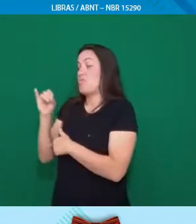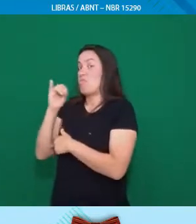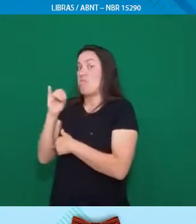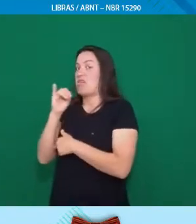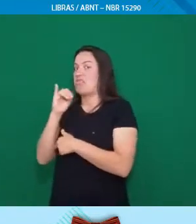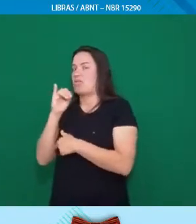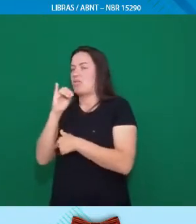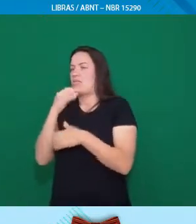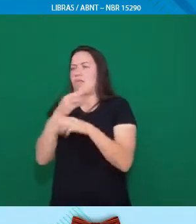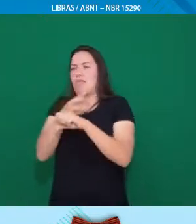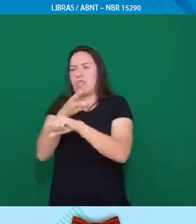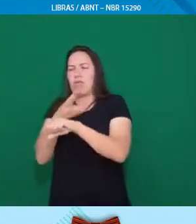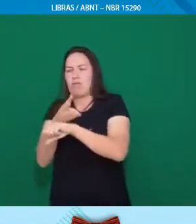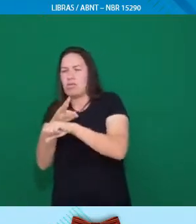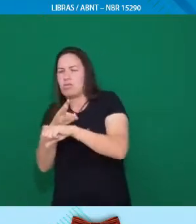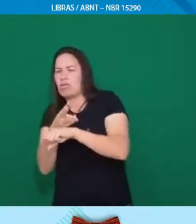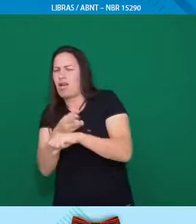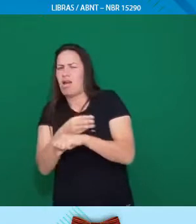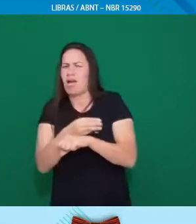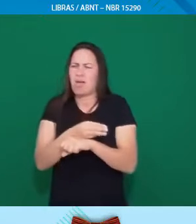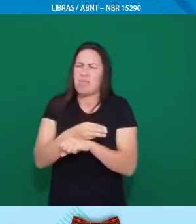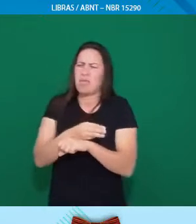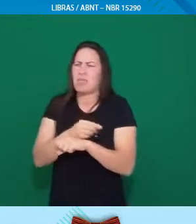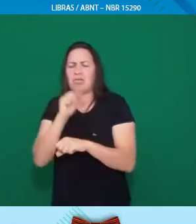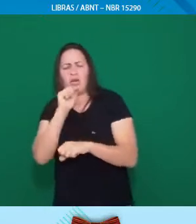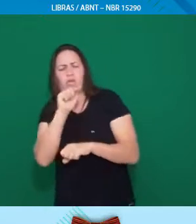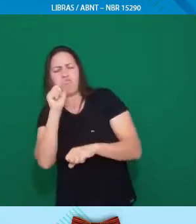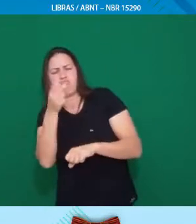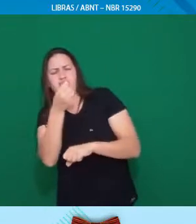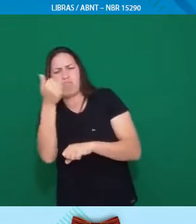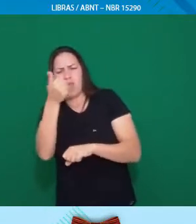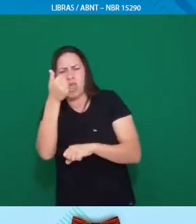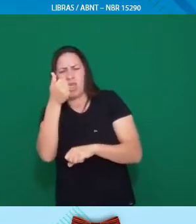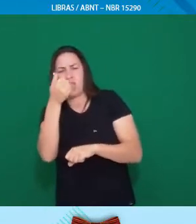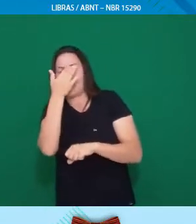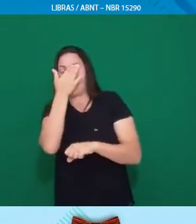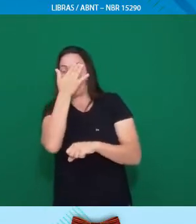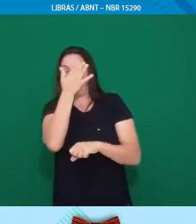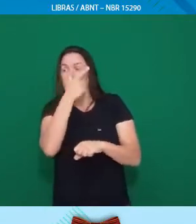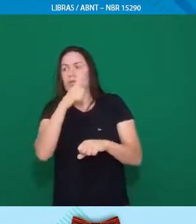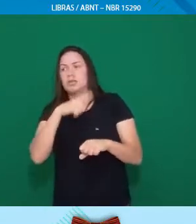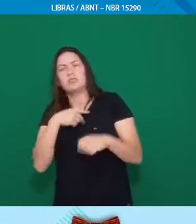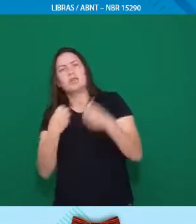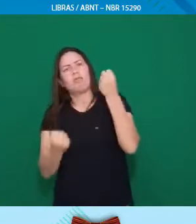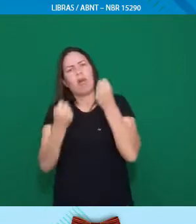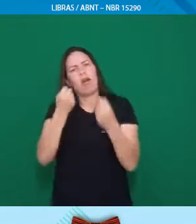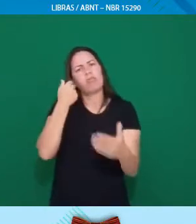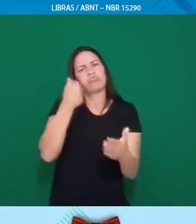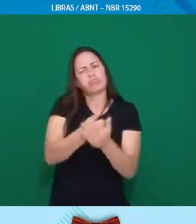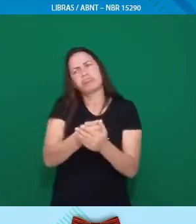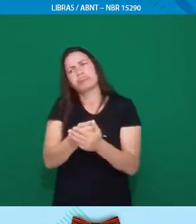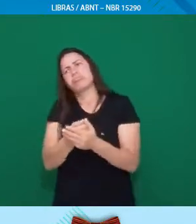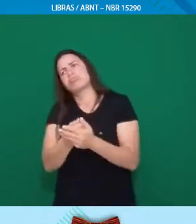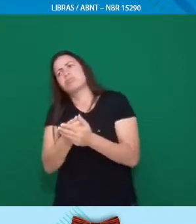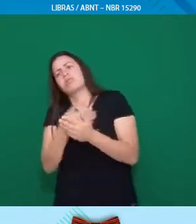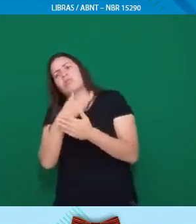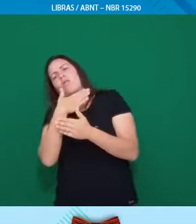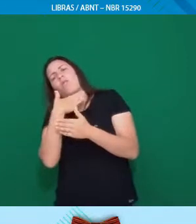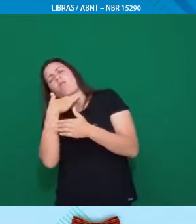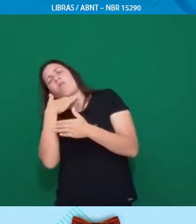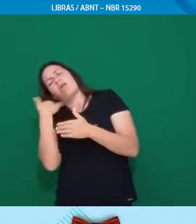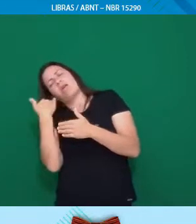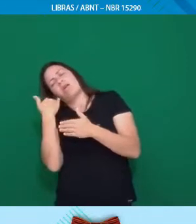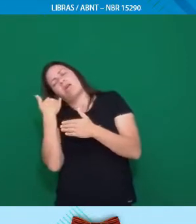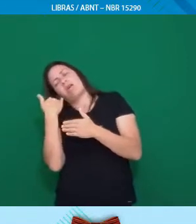para compartilhar para arrumar curtidas essa grande realizada você tem um acidente de trânsito caminhoneiro lá em